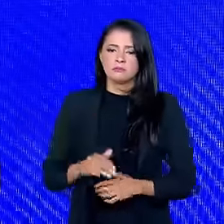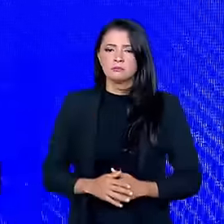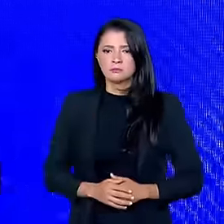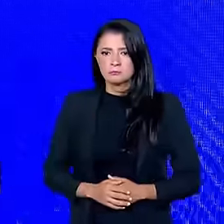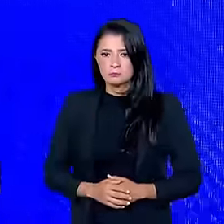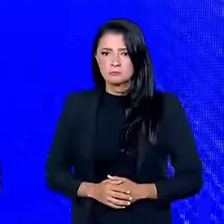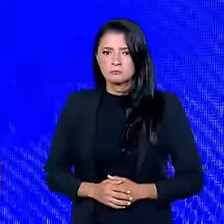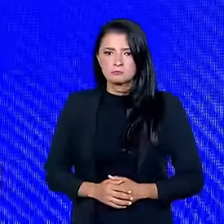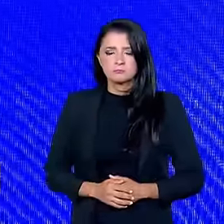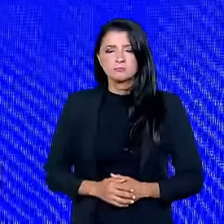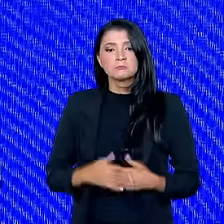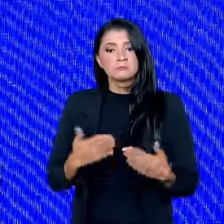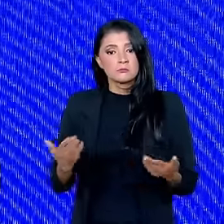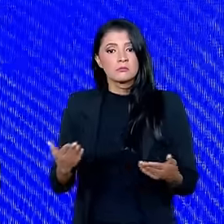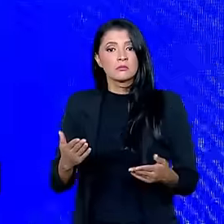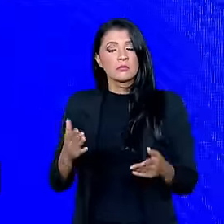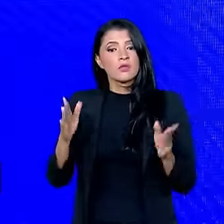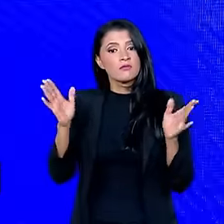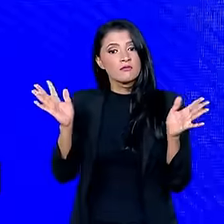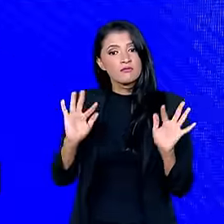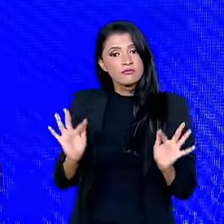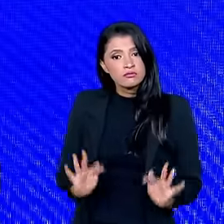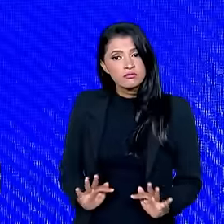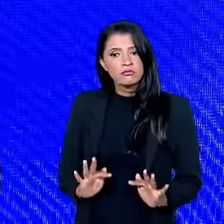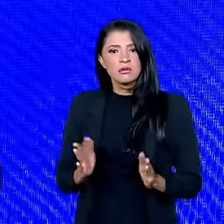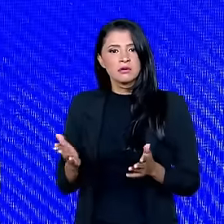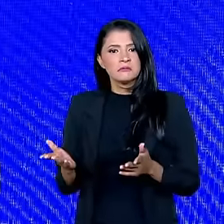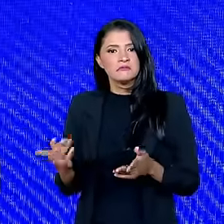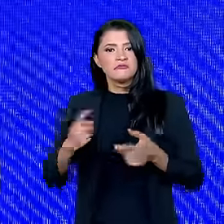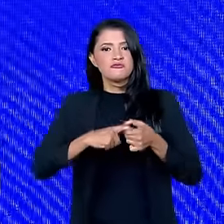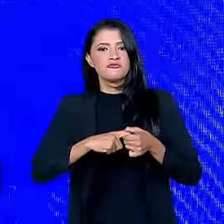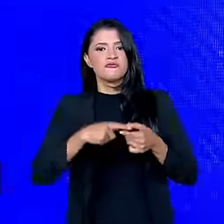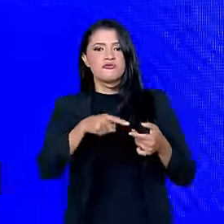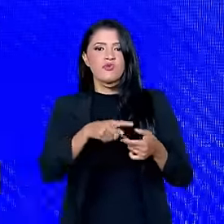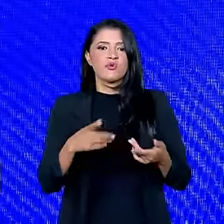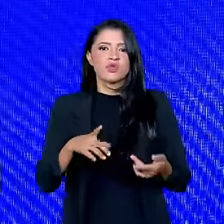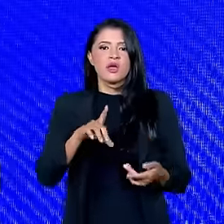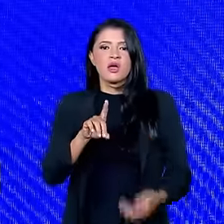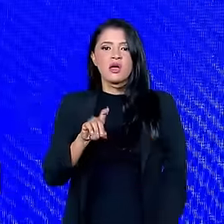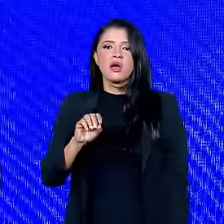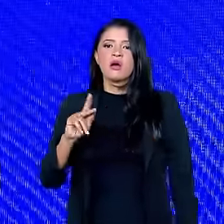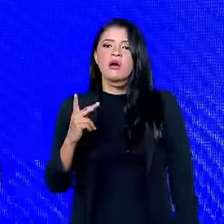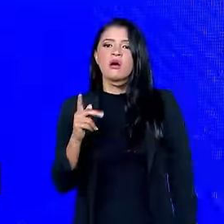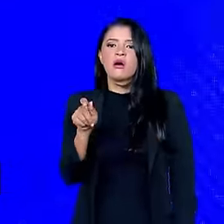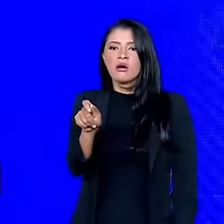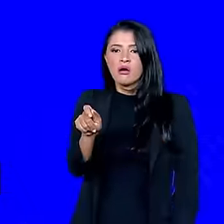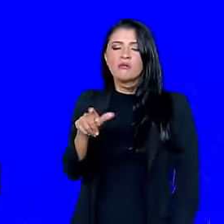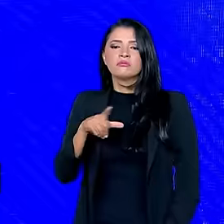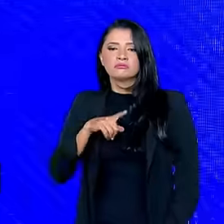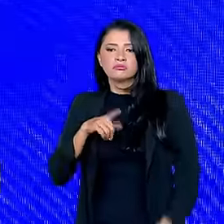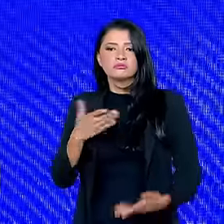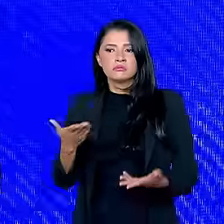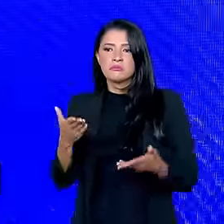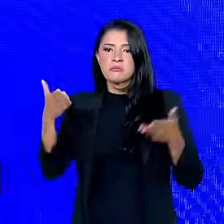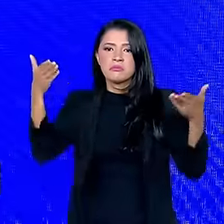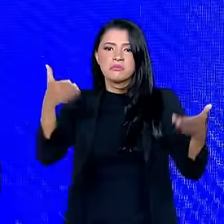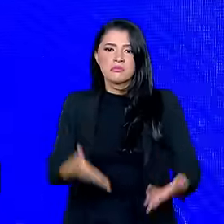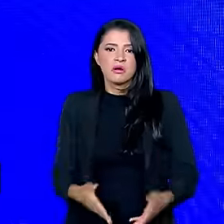É uma grande satisfação retornar a Doha e participar desse fórum